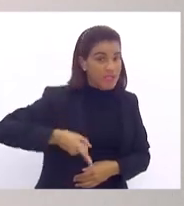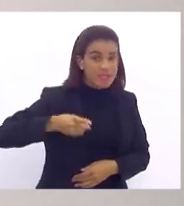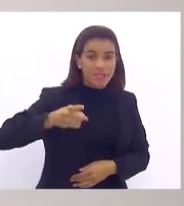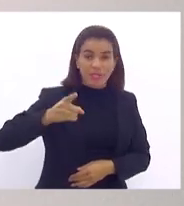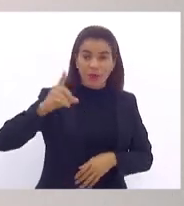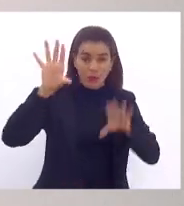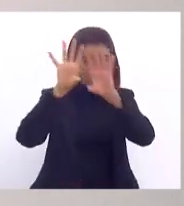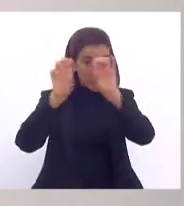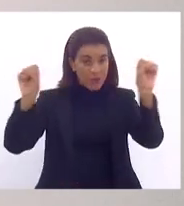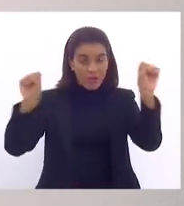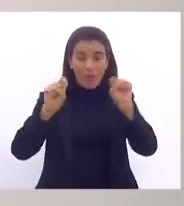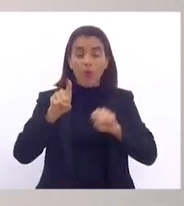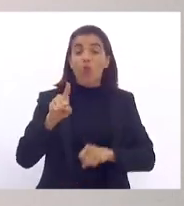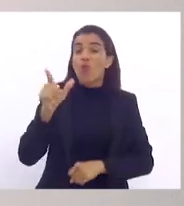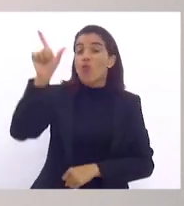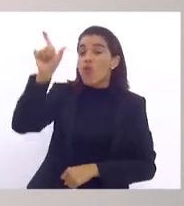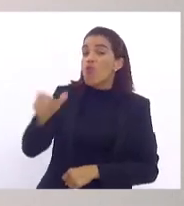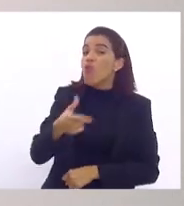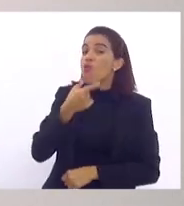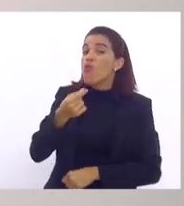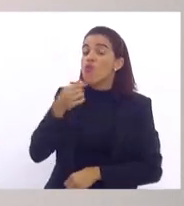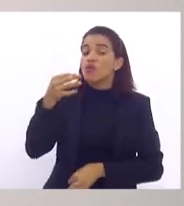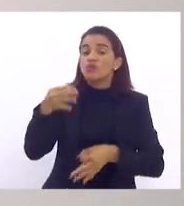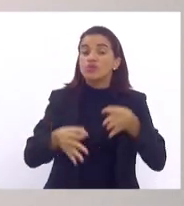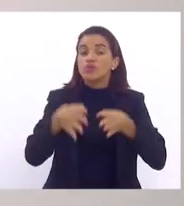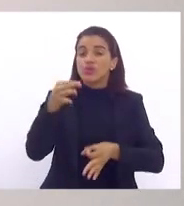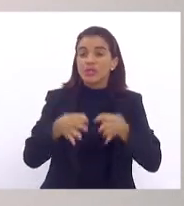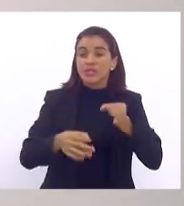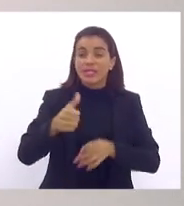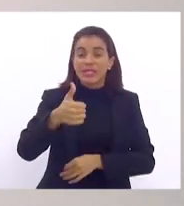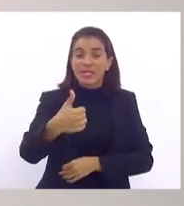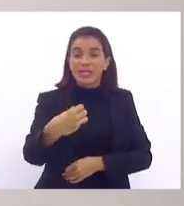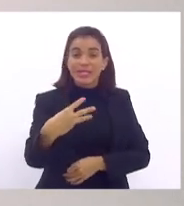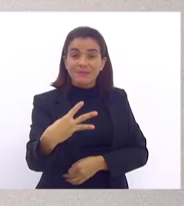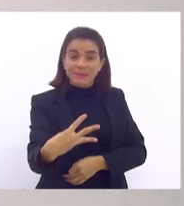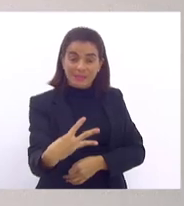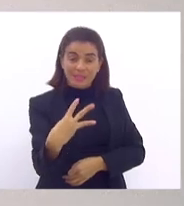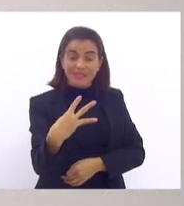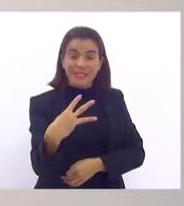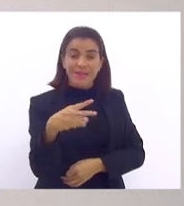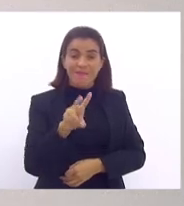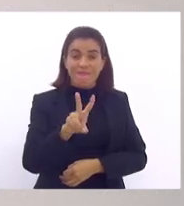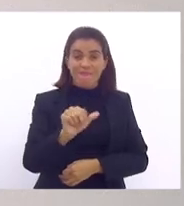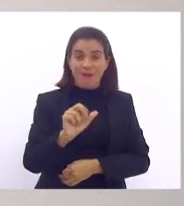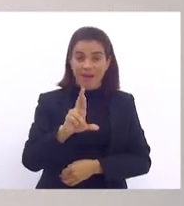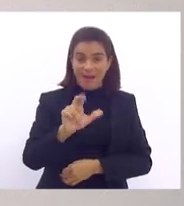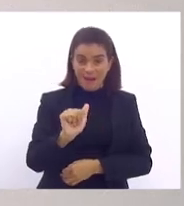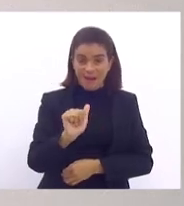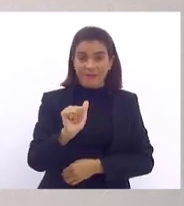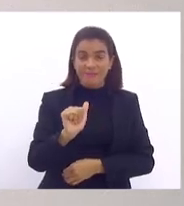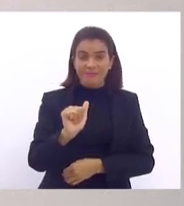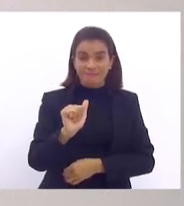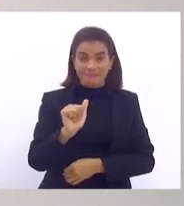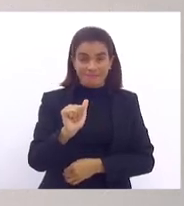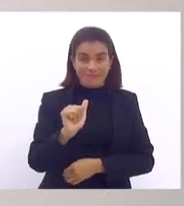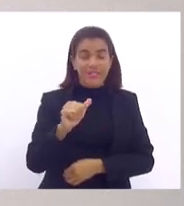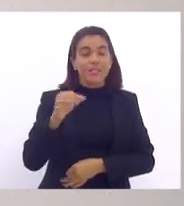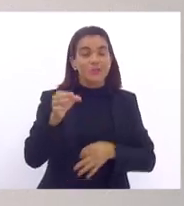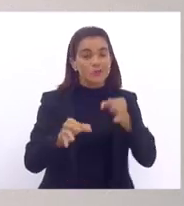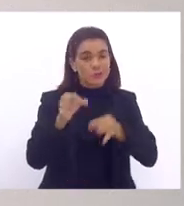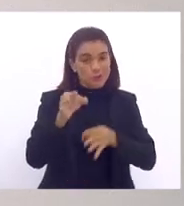foi do juiz da 13ª Vara da Fazenda Pública de São Paulo ficou